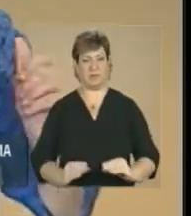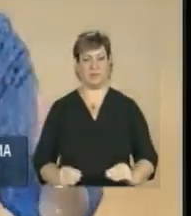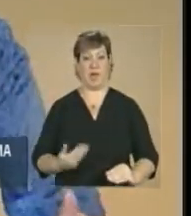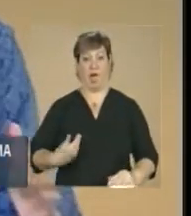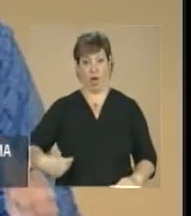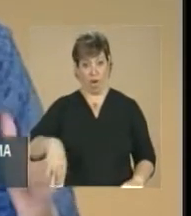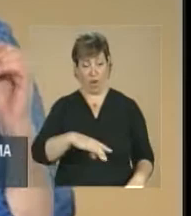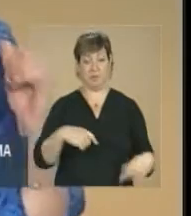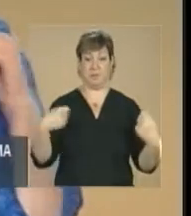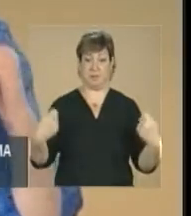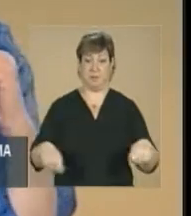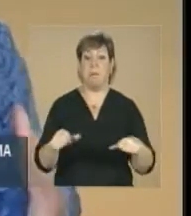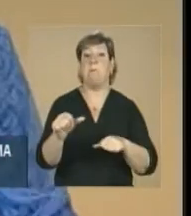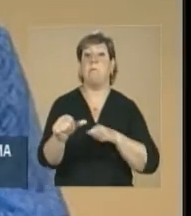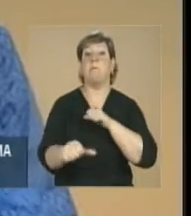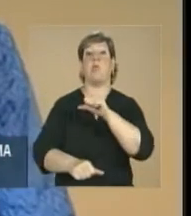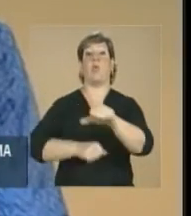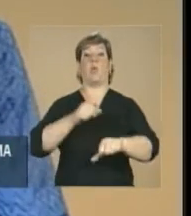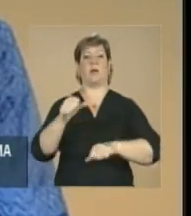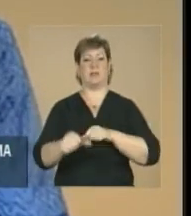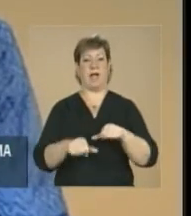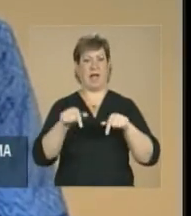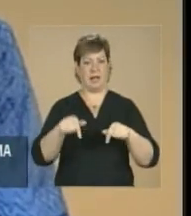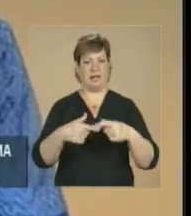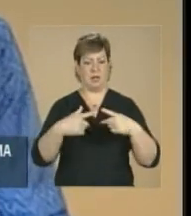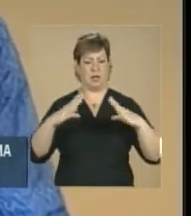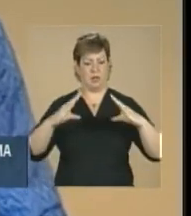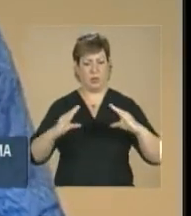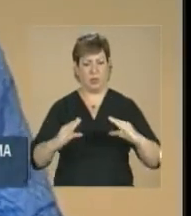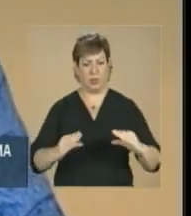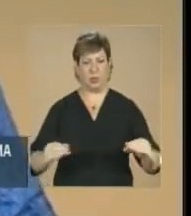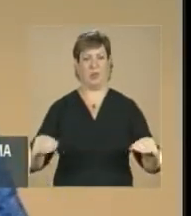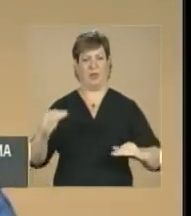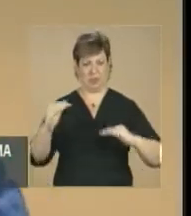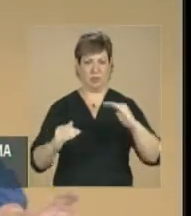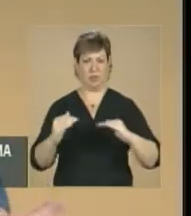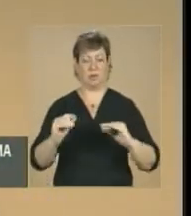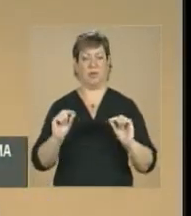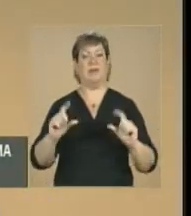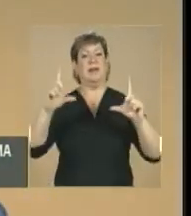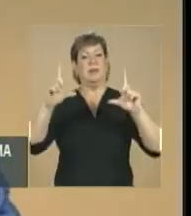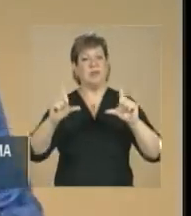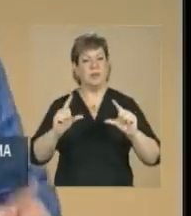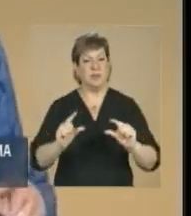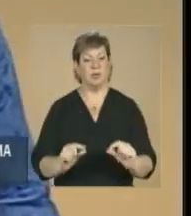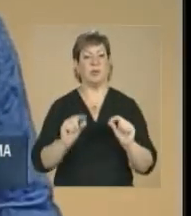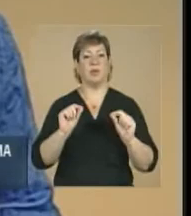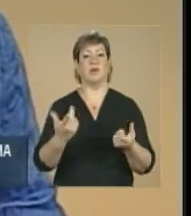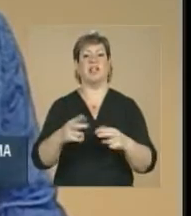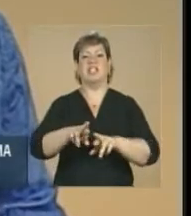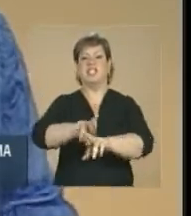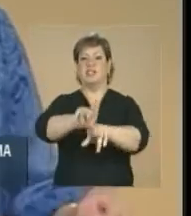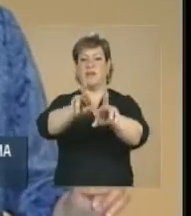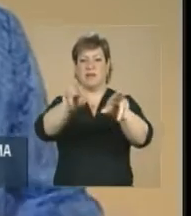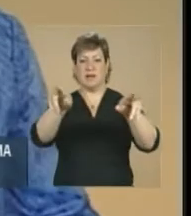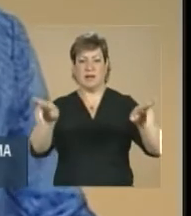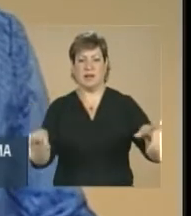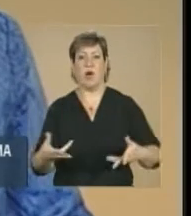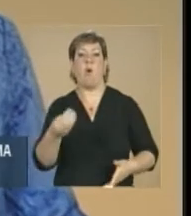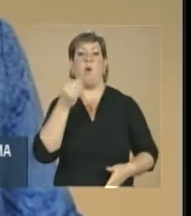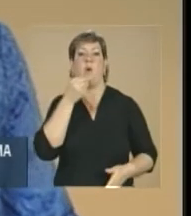de transformar esta redução das desigualdades em redução das diferenças